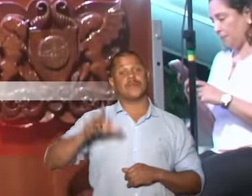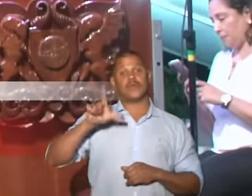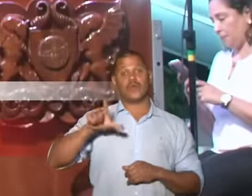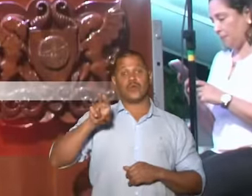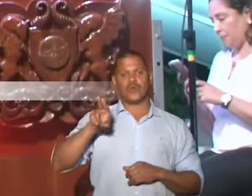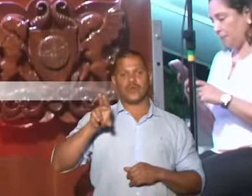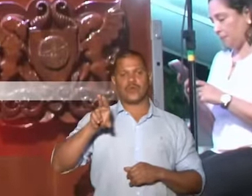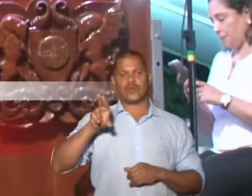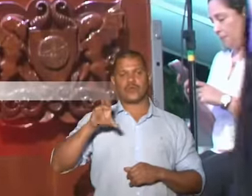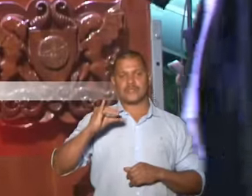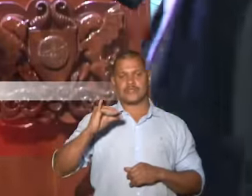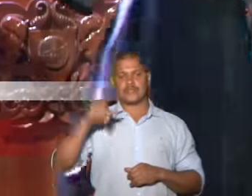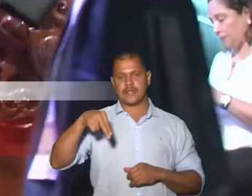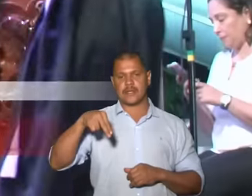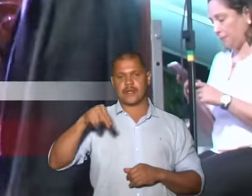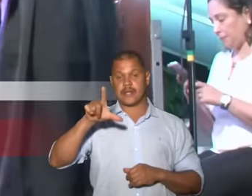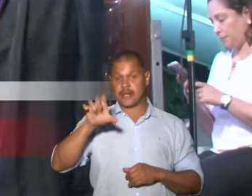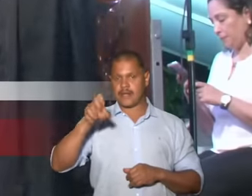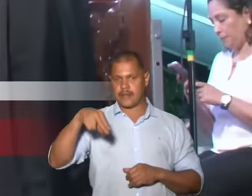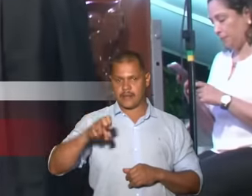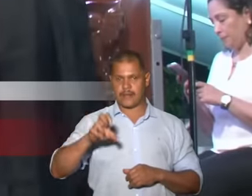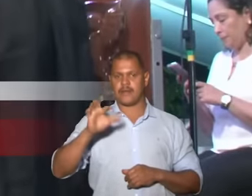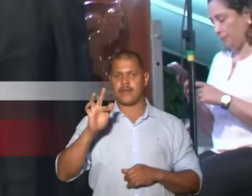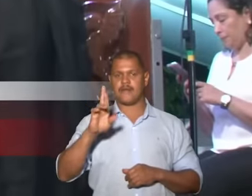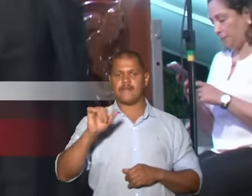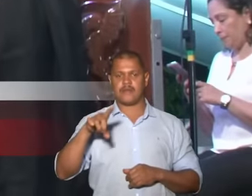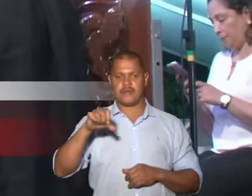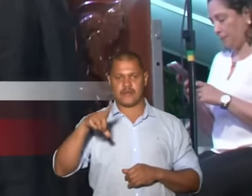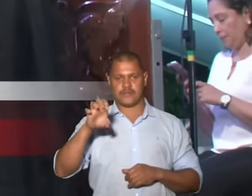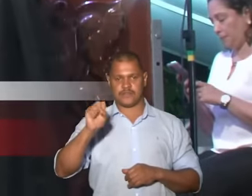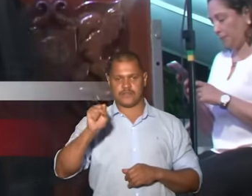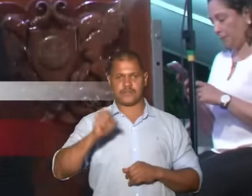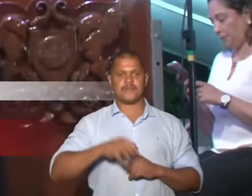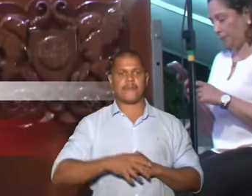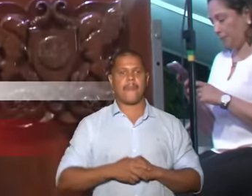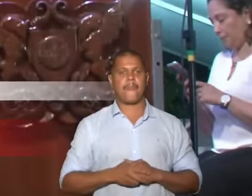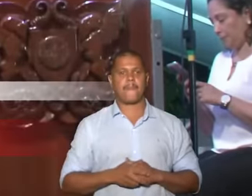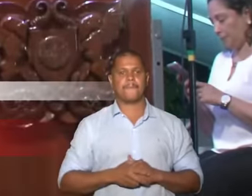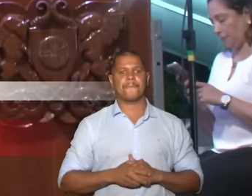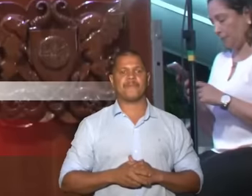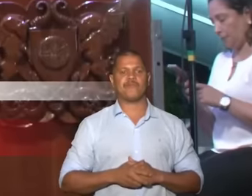Lucilene Faria Fernandes Pagliaminuta.